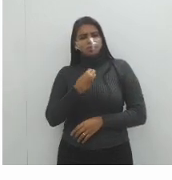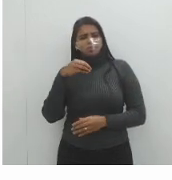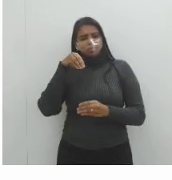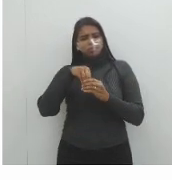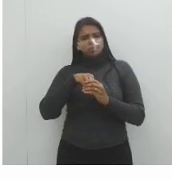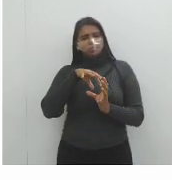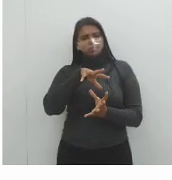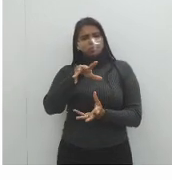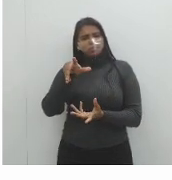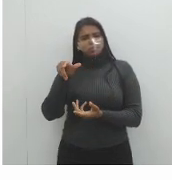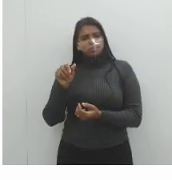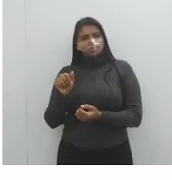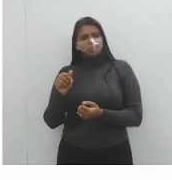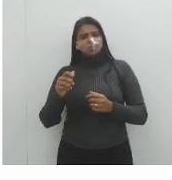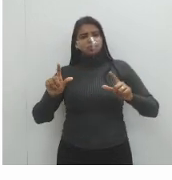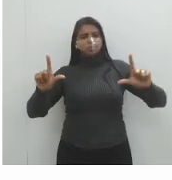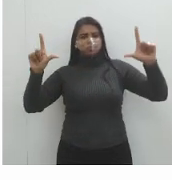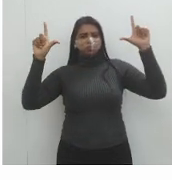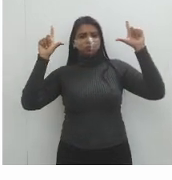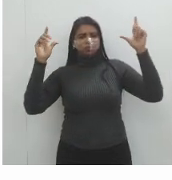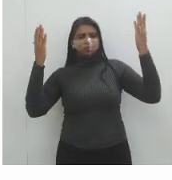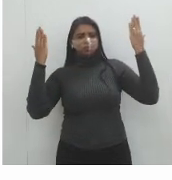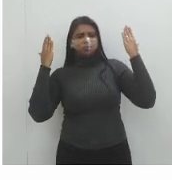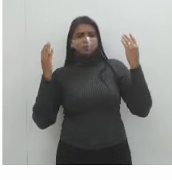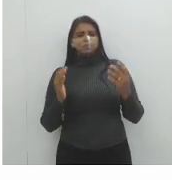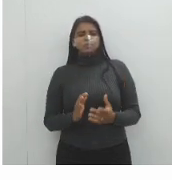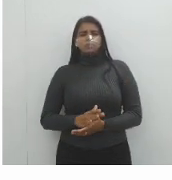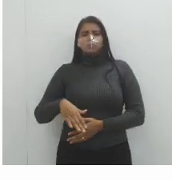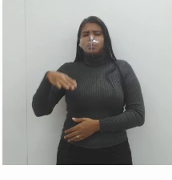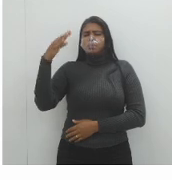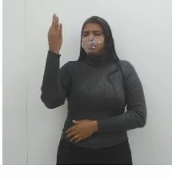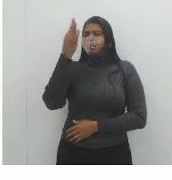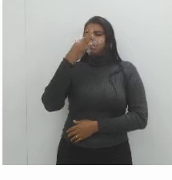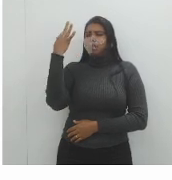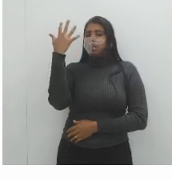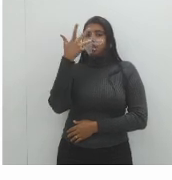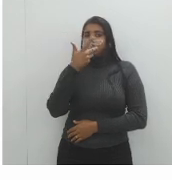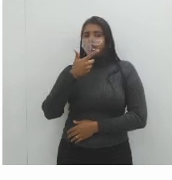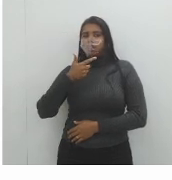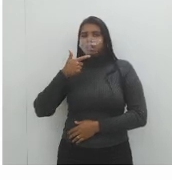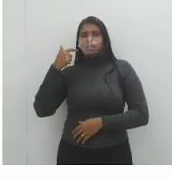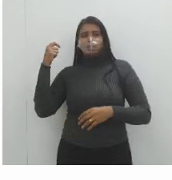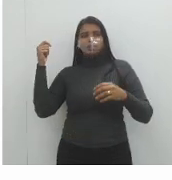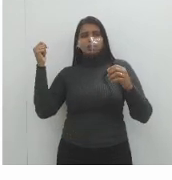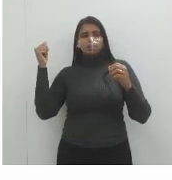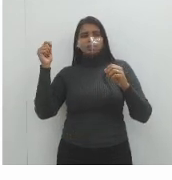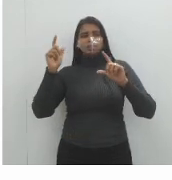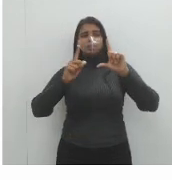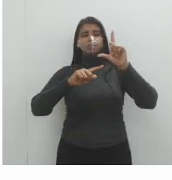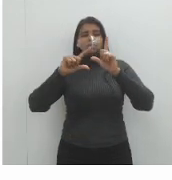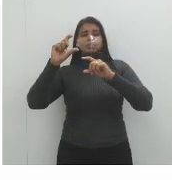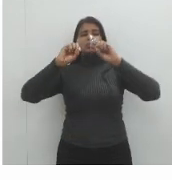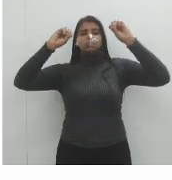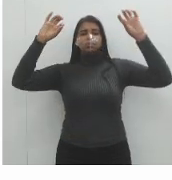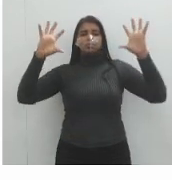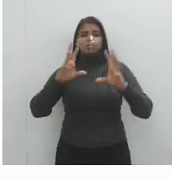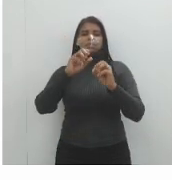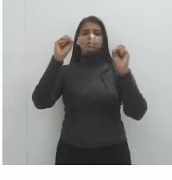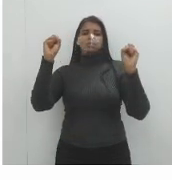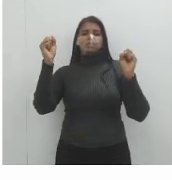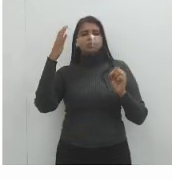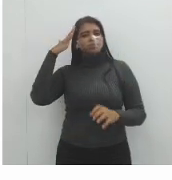na imagem uma imagem belíssima de um colapso de uma estrela. É uma das imagens mais assim